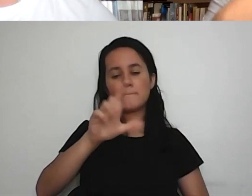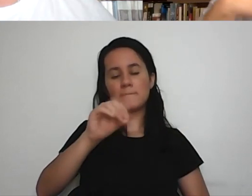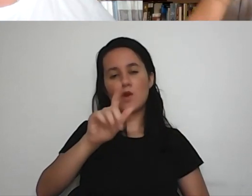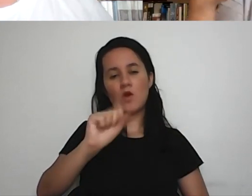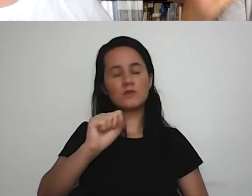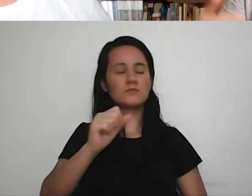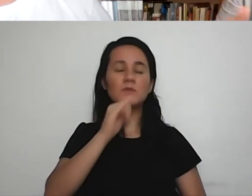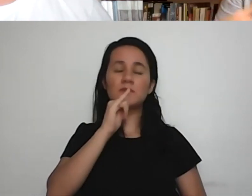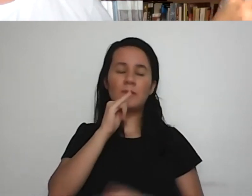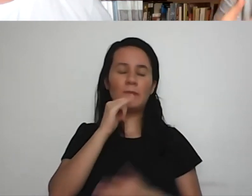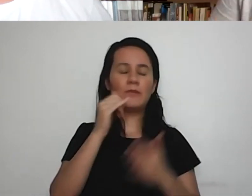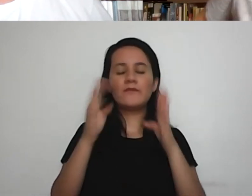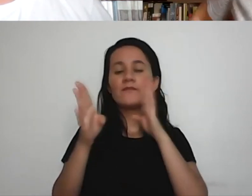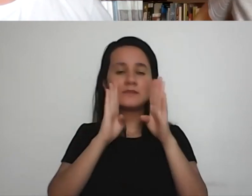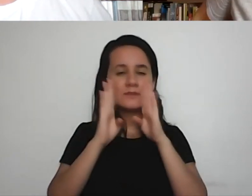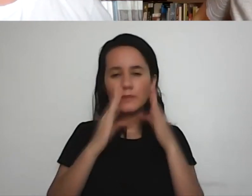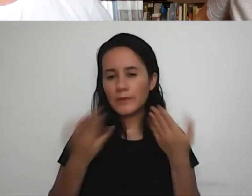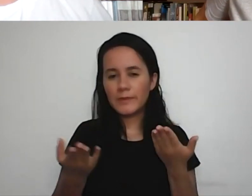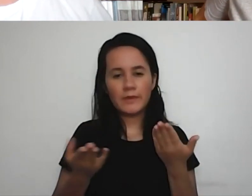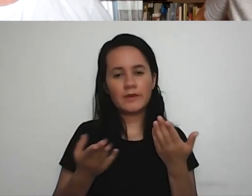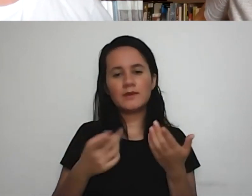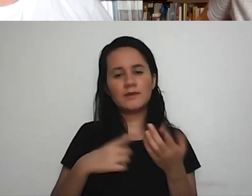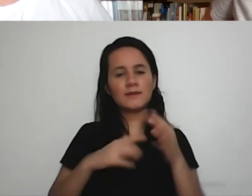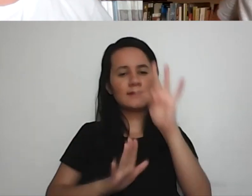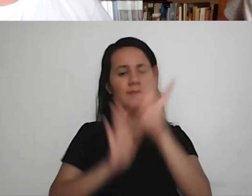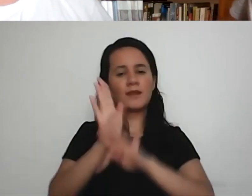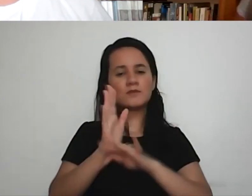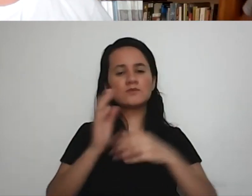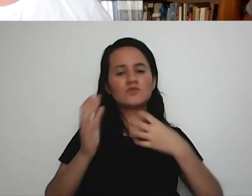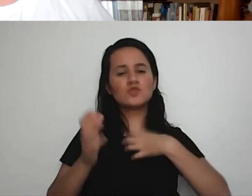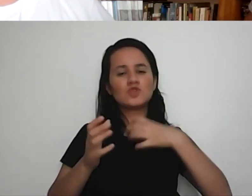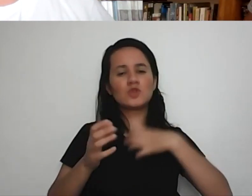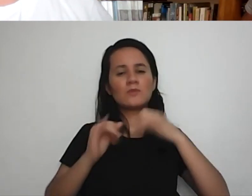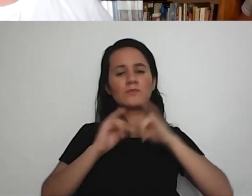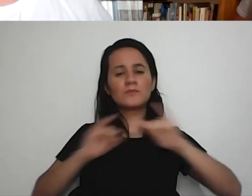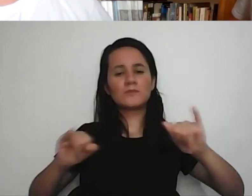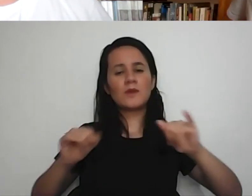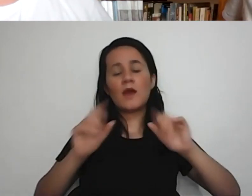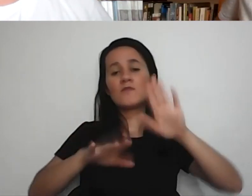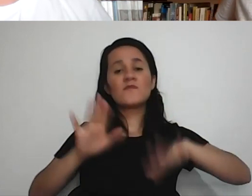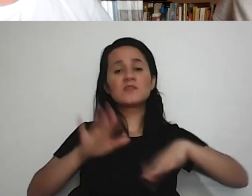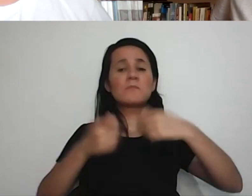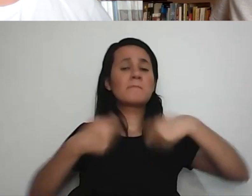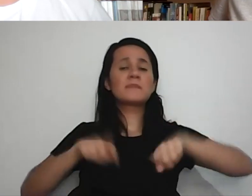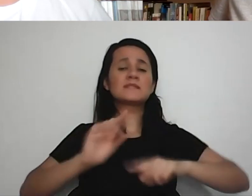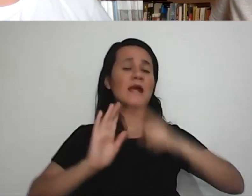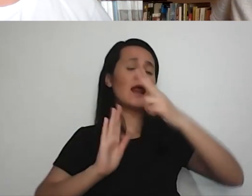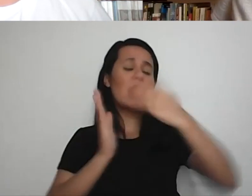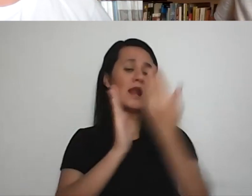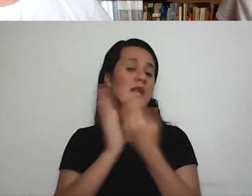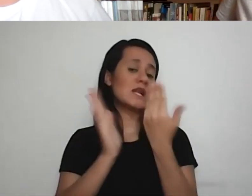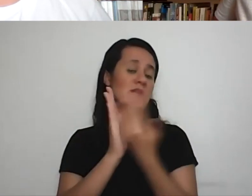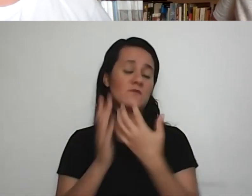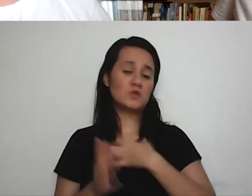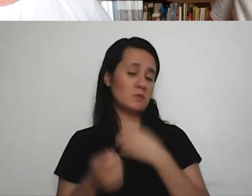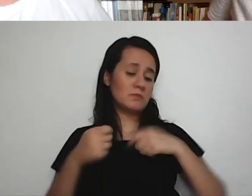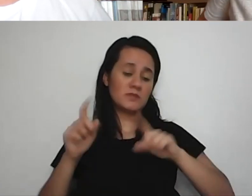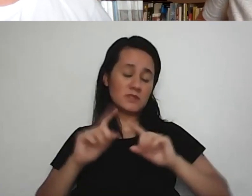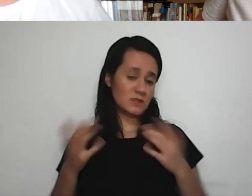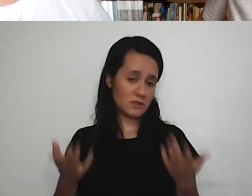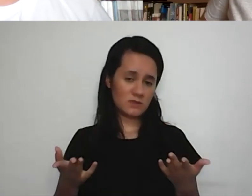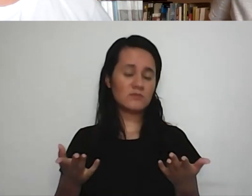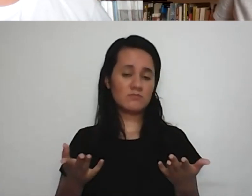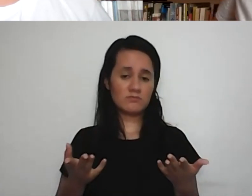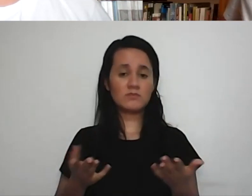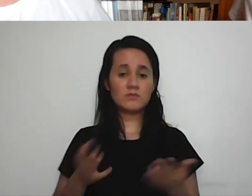Facebook mesmo, os textos circulam de muitas maneiras que não necessariamente precisa ser um livro, né? Acho que tem isso também. Agora,